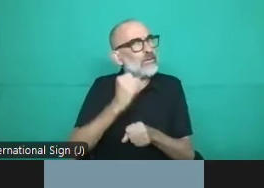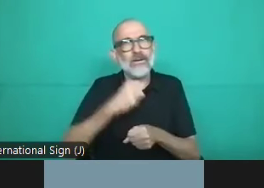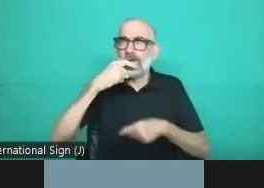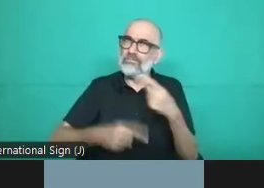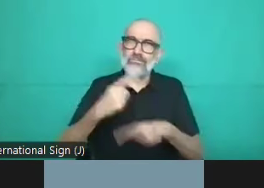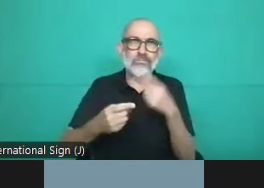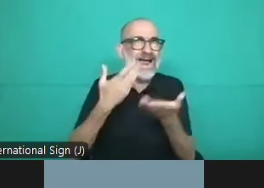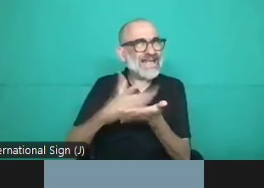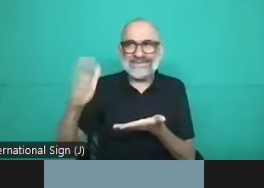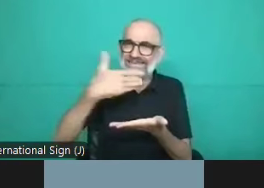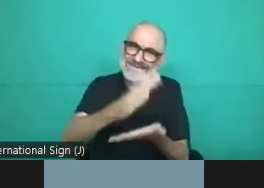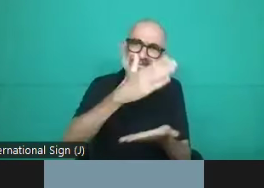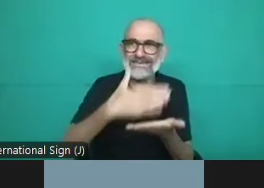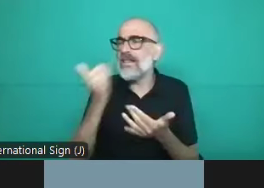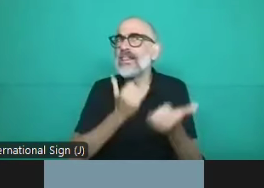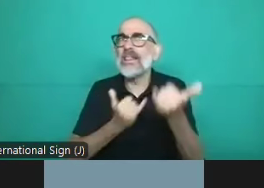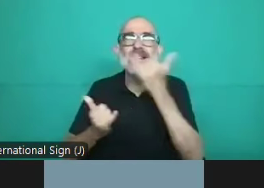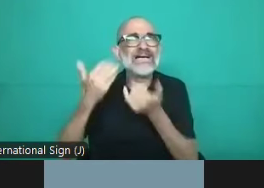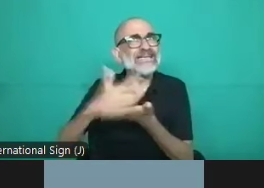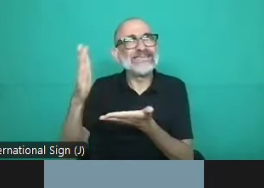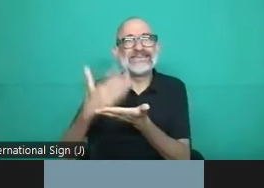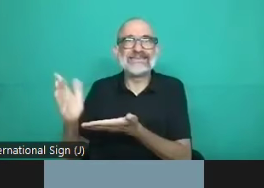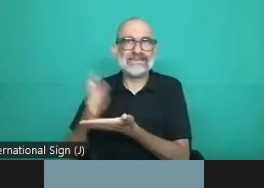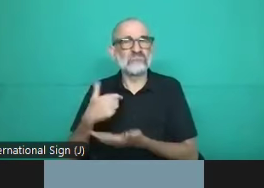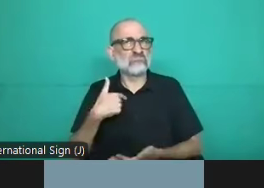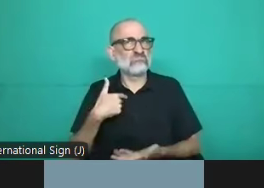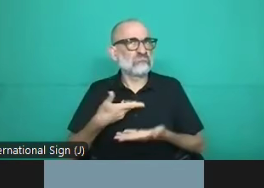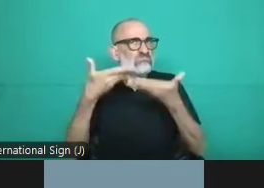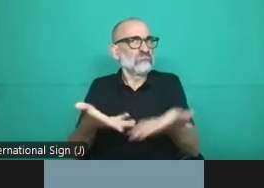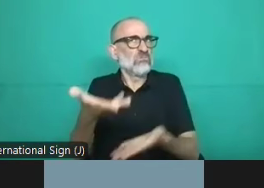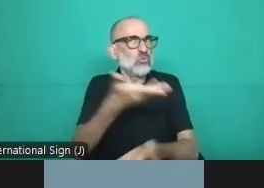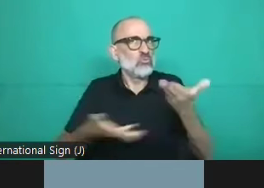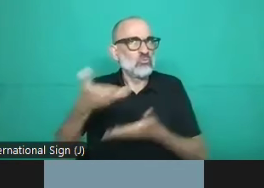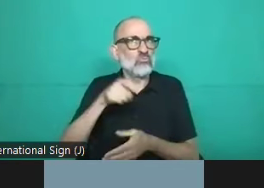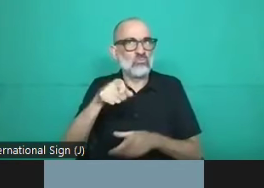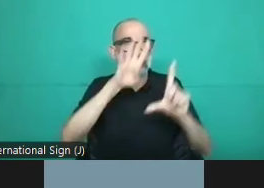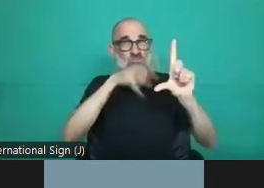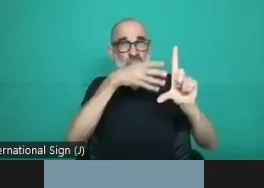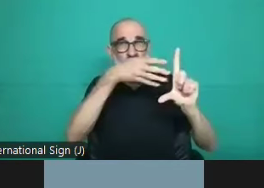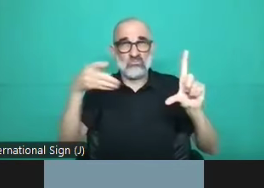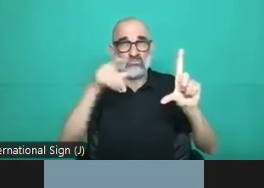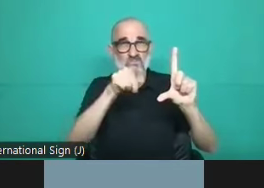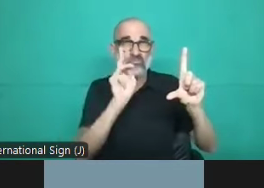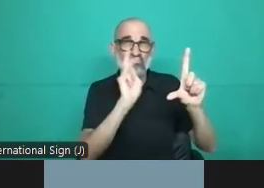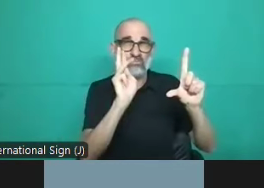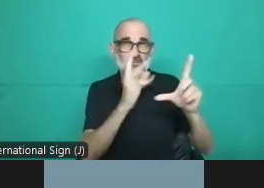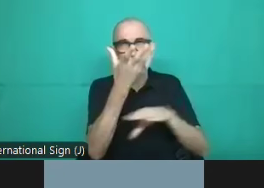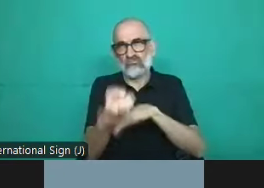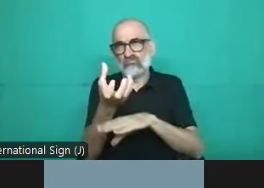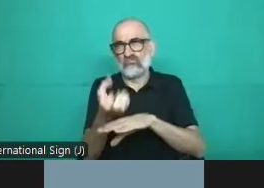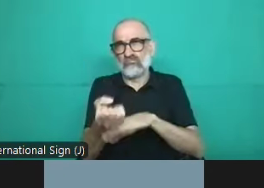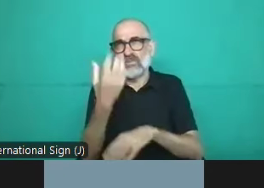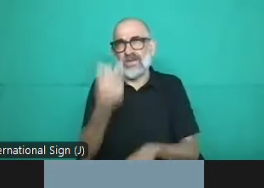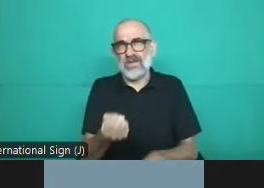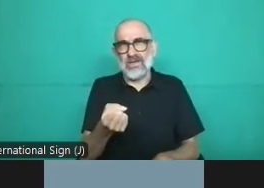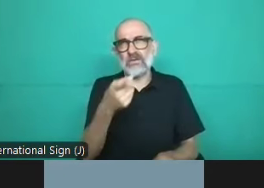e entender esses elementos de diagnóstico e entender todos esses tipos de processos cognitivos.